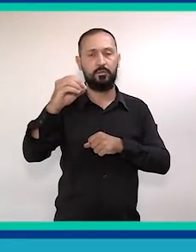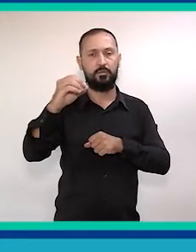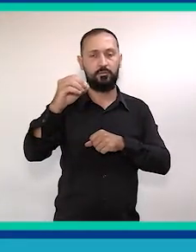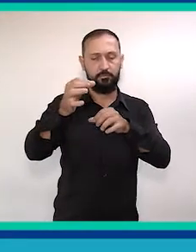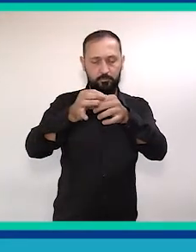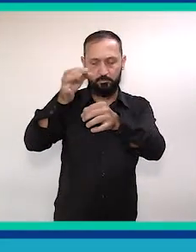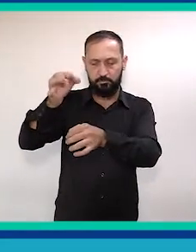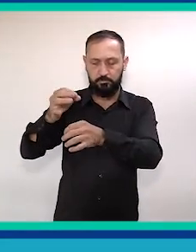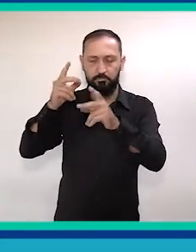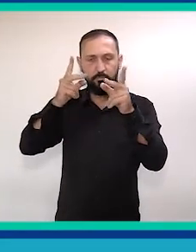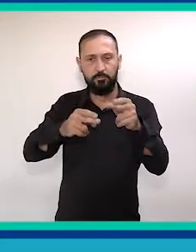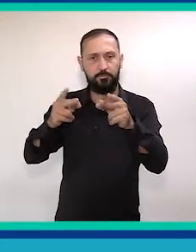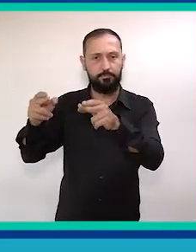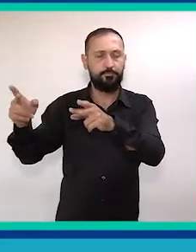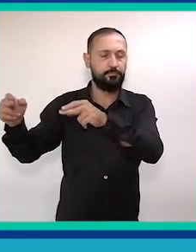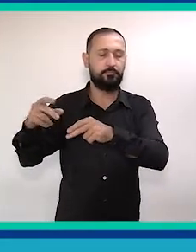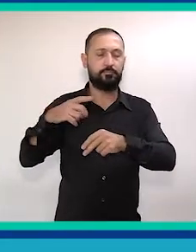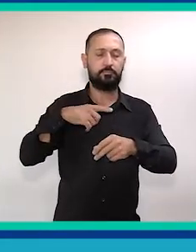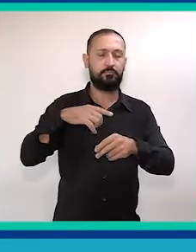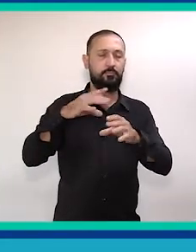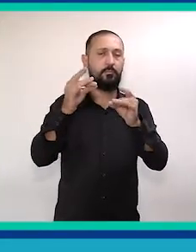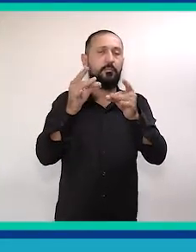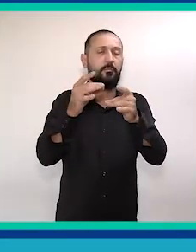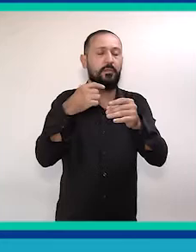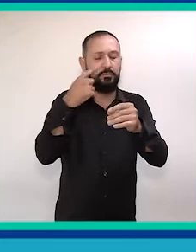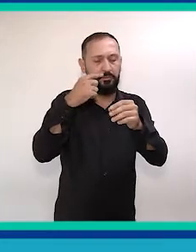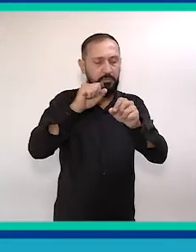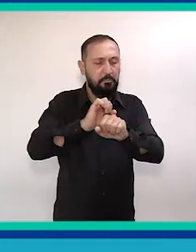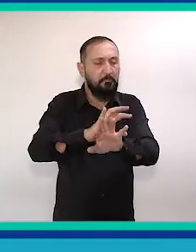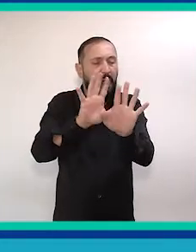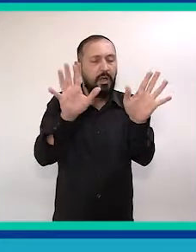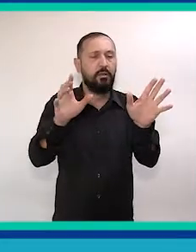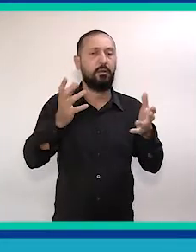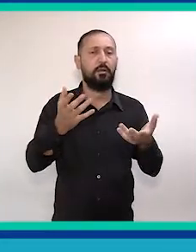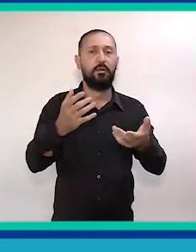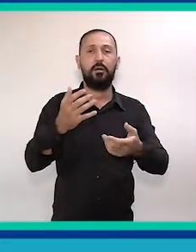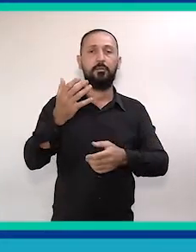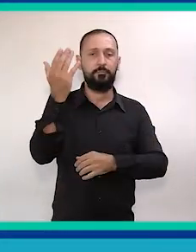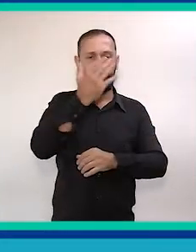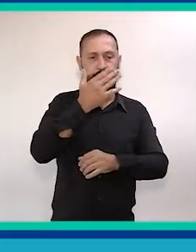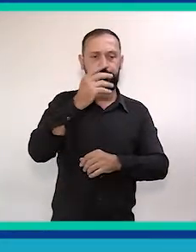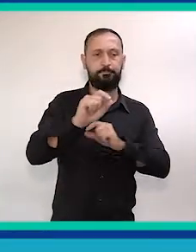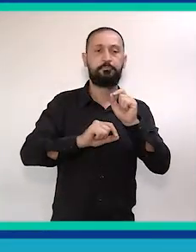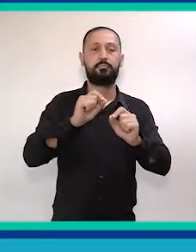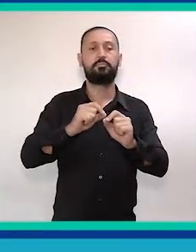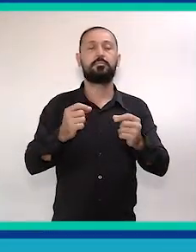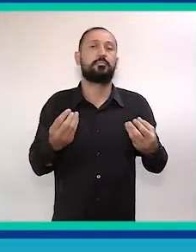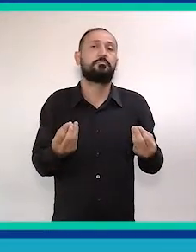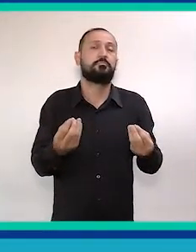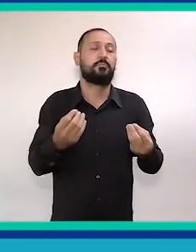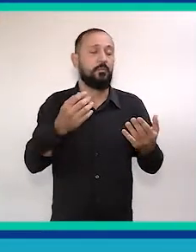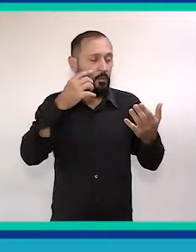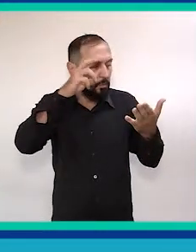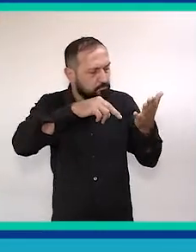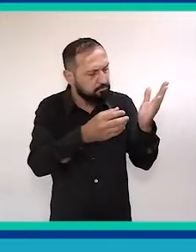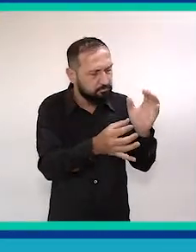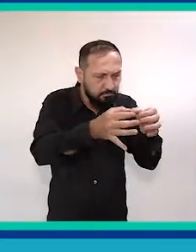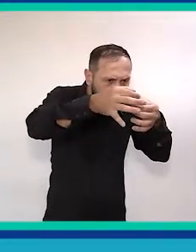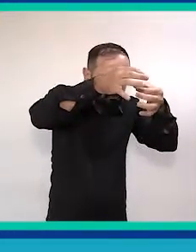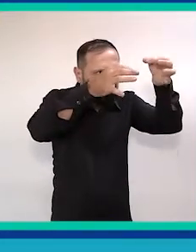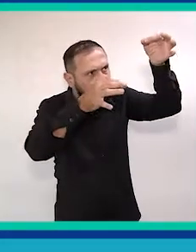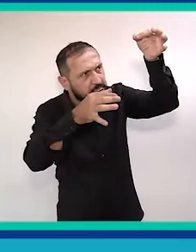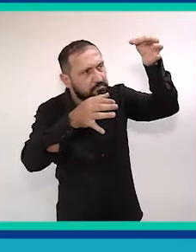120 tubos idênticos a esse com um líquido transparente. Eu não vou conseguir dizer para